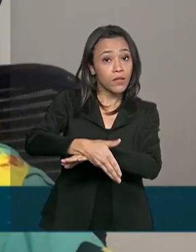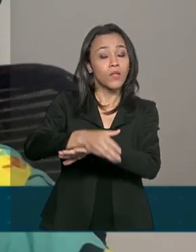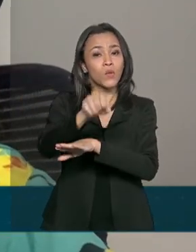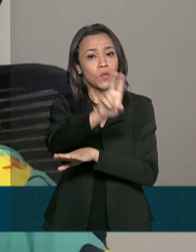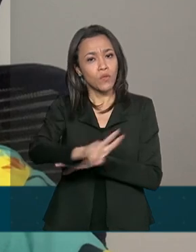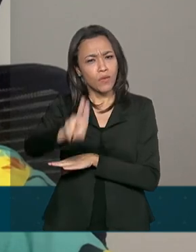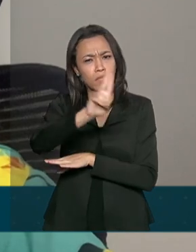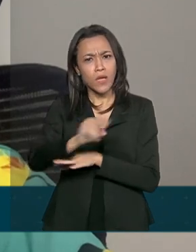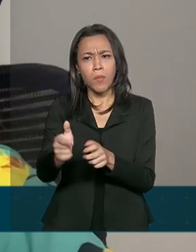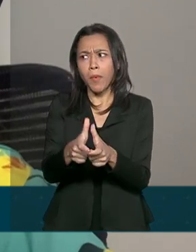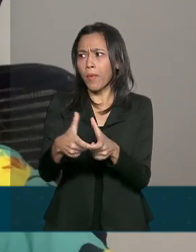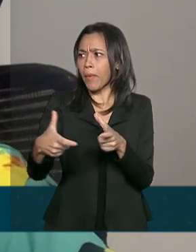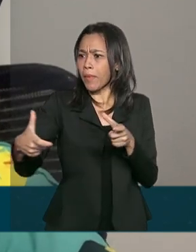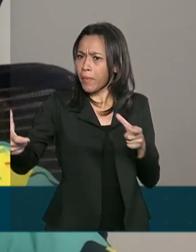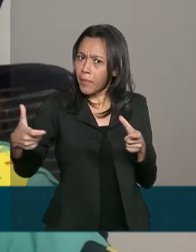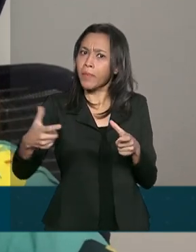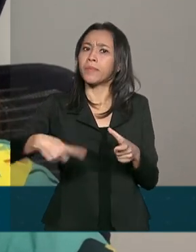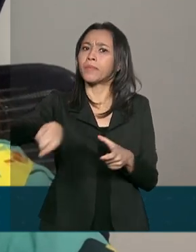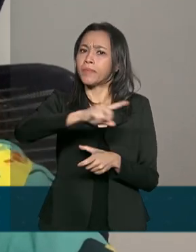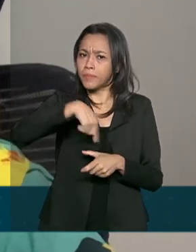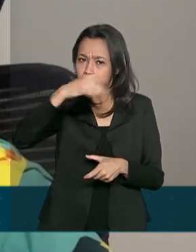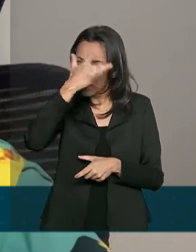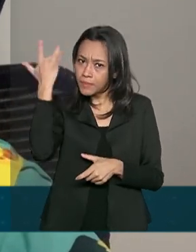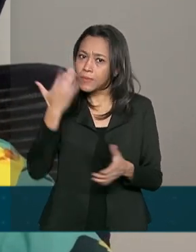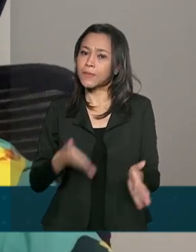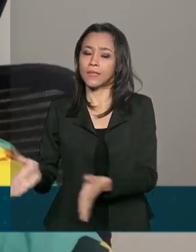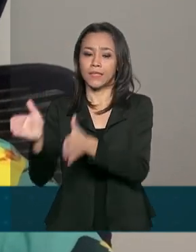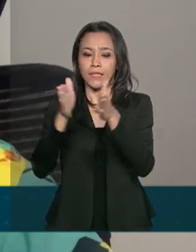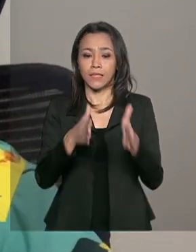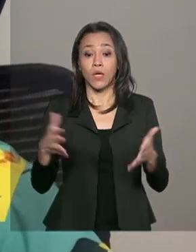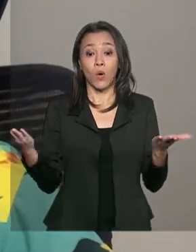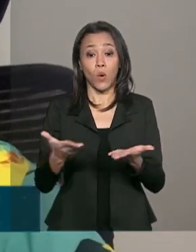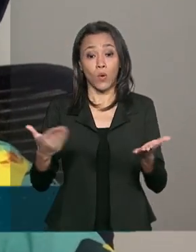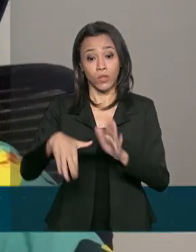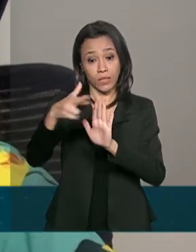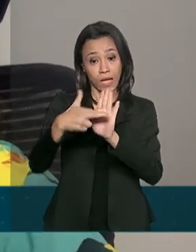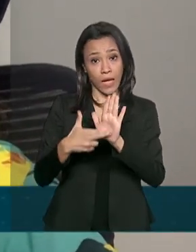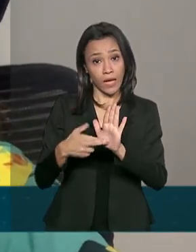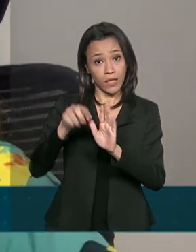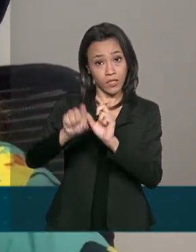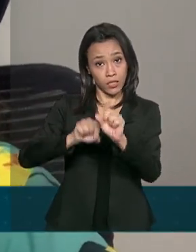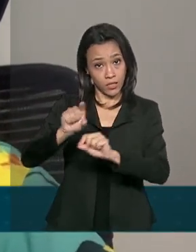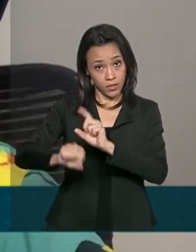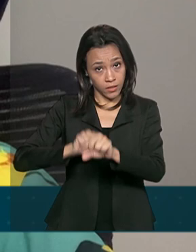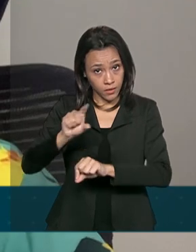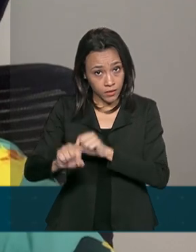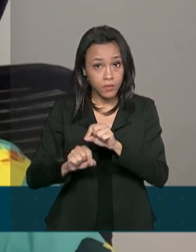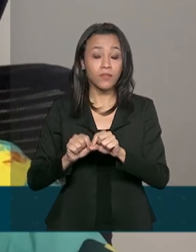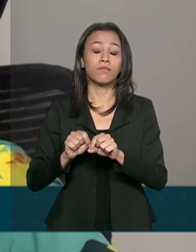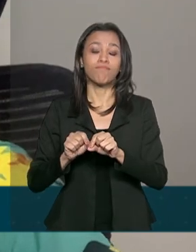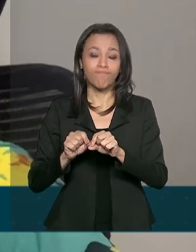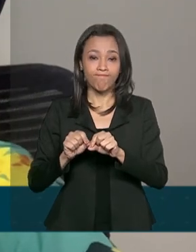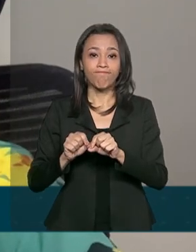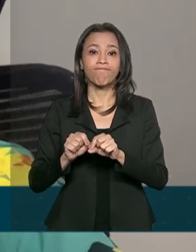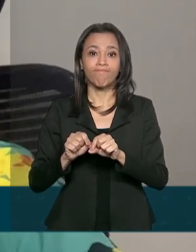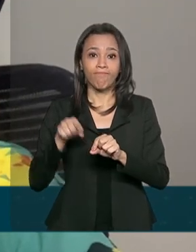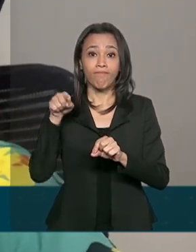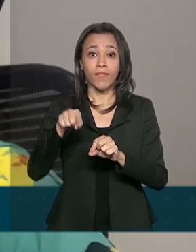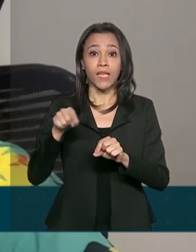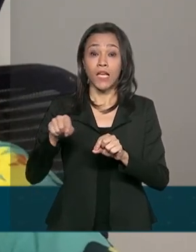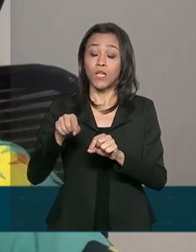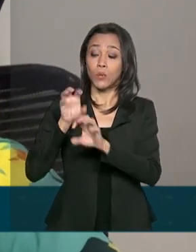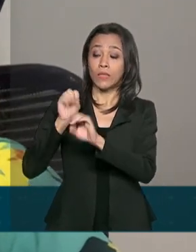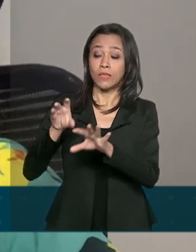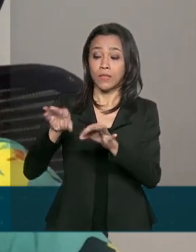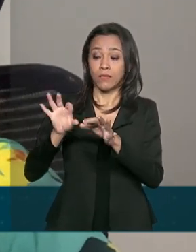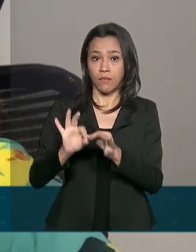a um número maior de brasileiros. Hoje, os processos seletivos para a inclusão nos cursos de educação à